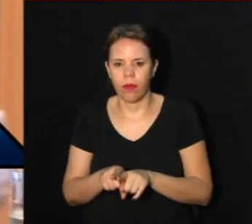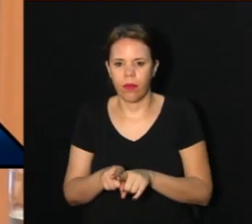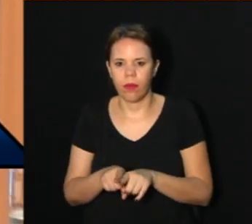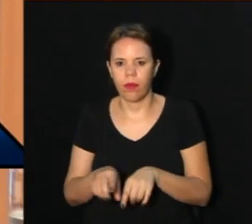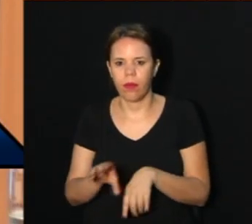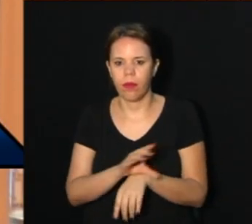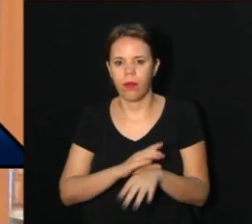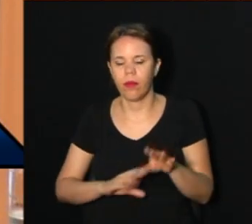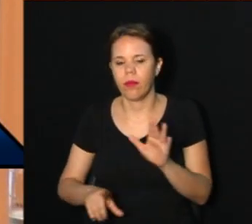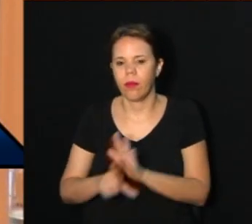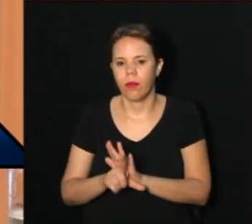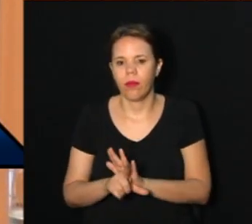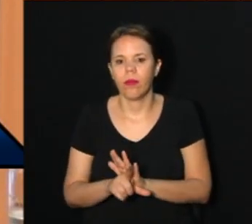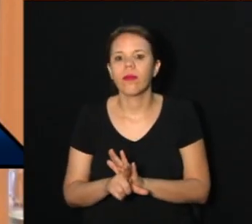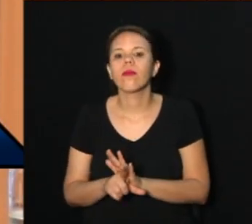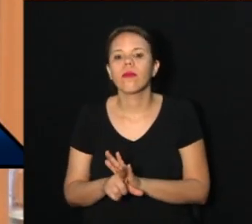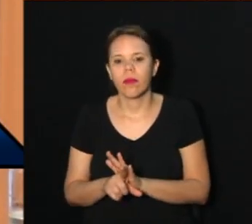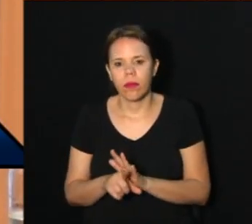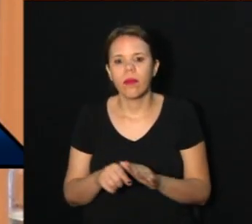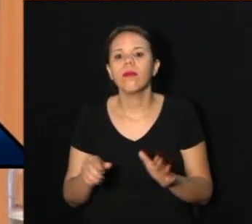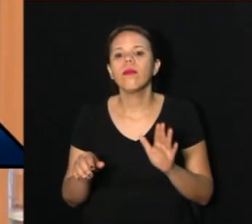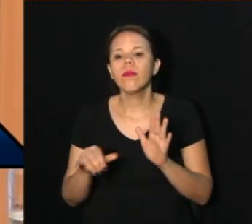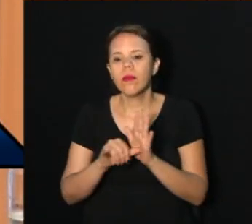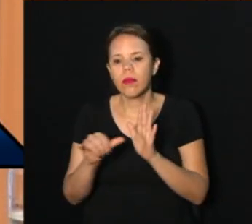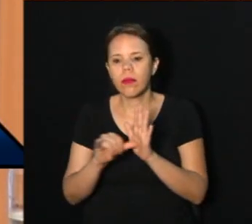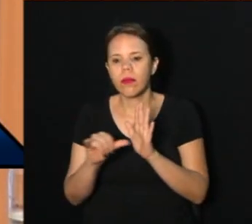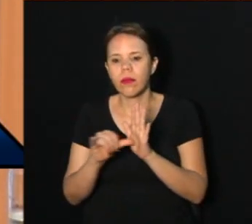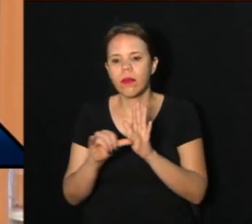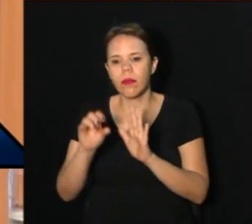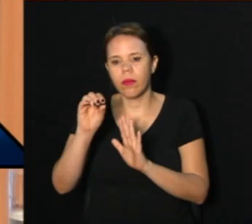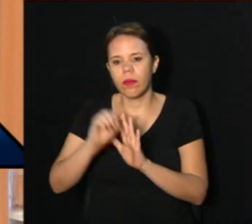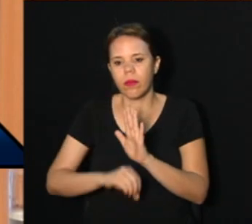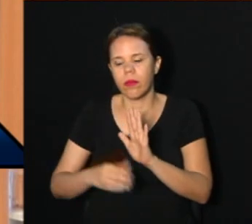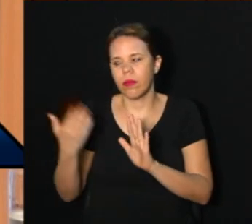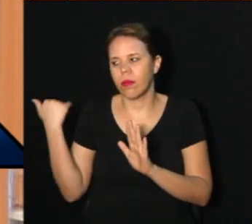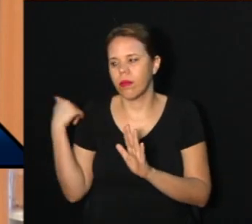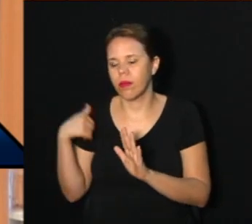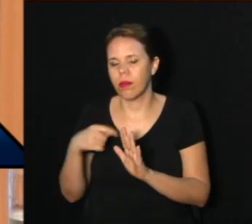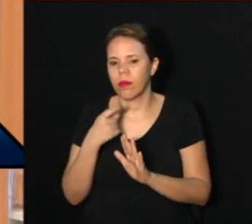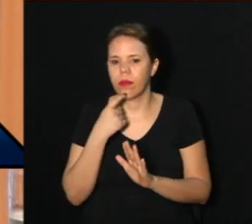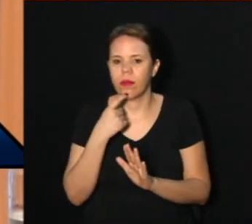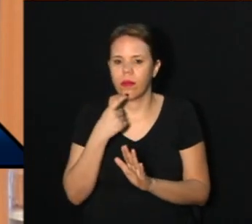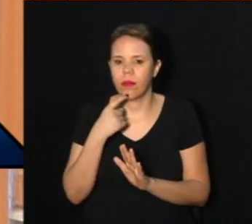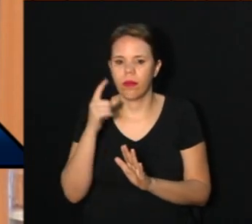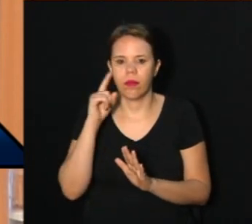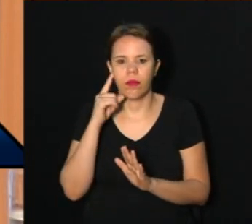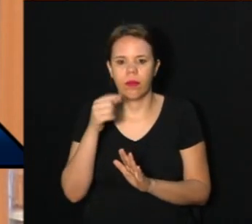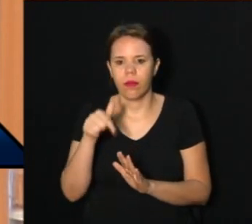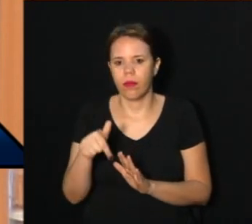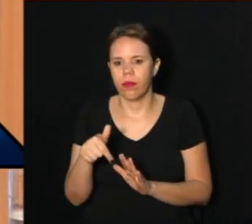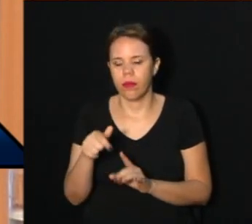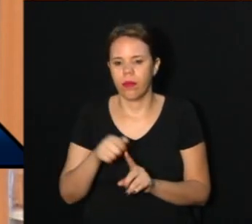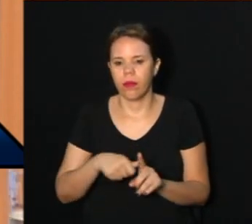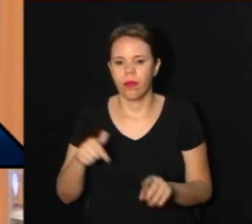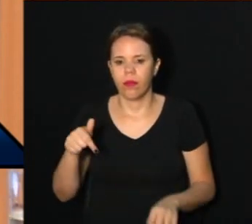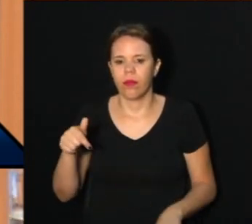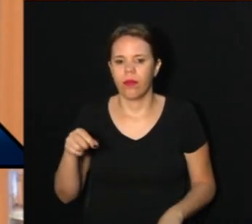Constituição e Legalidade, foi devidamente publicada no Diário Oficial do município de Campinas, no último dia 7 de